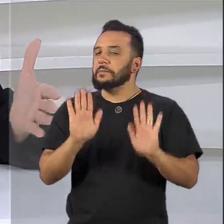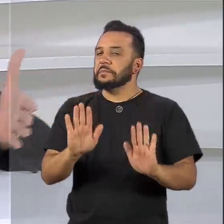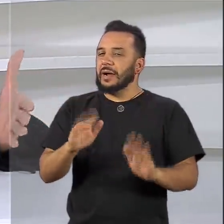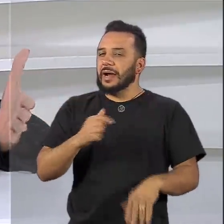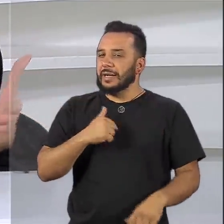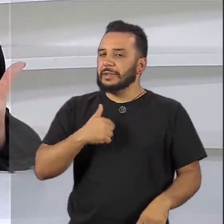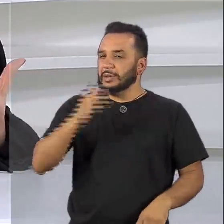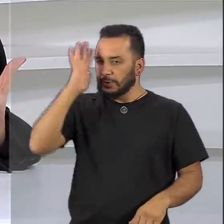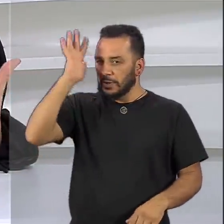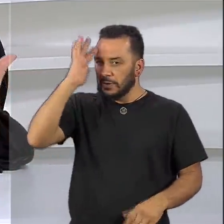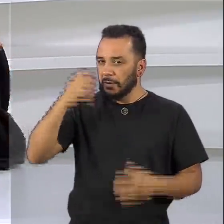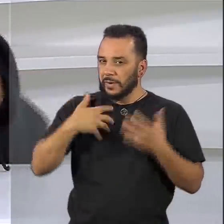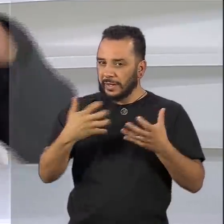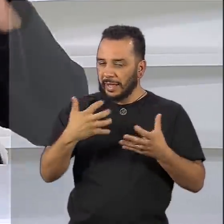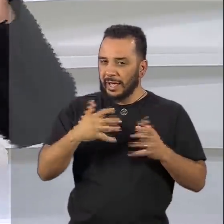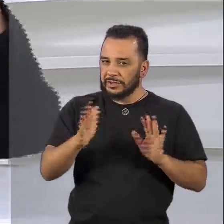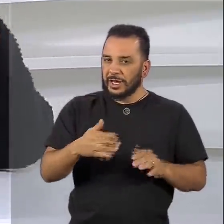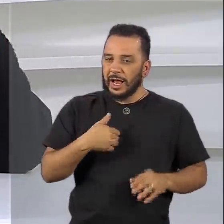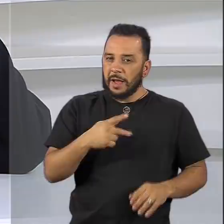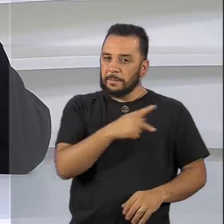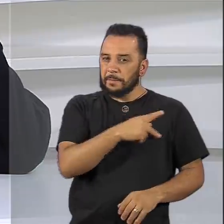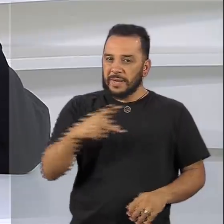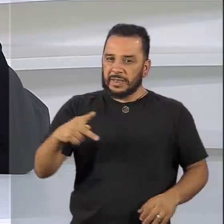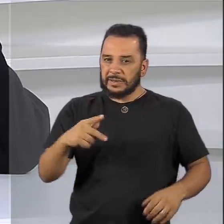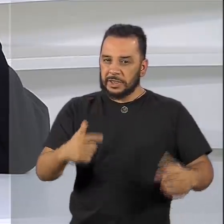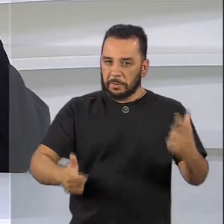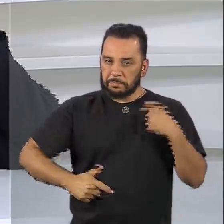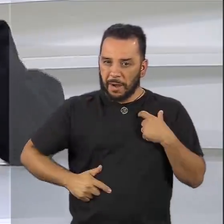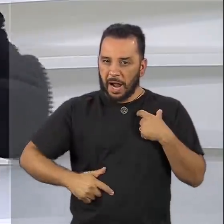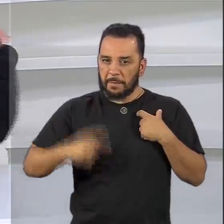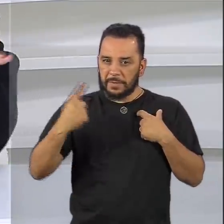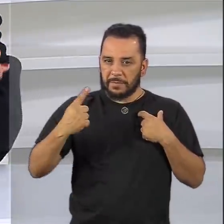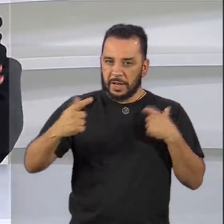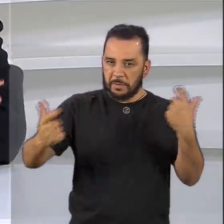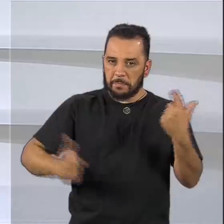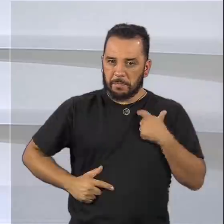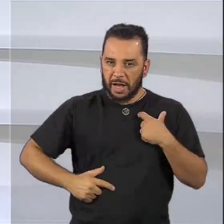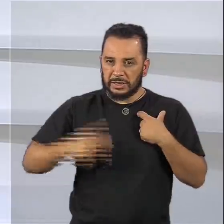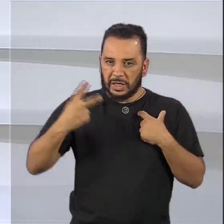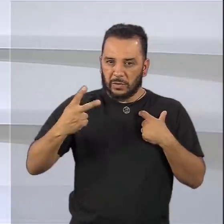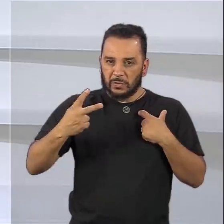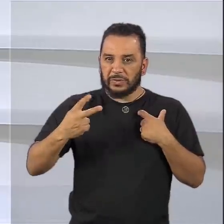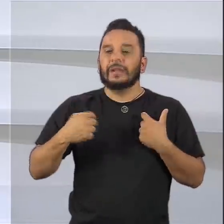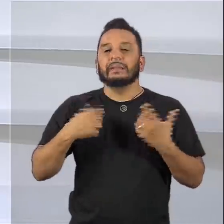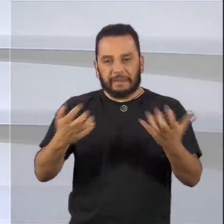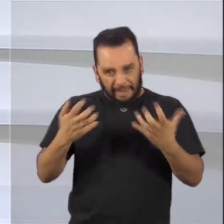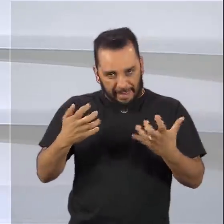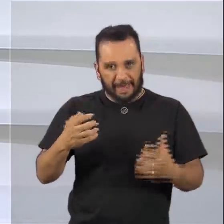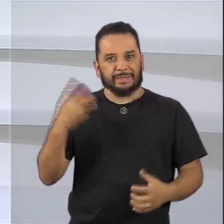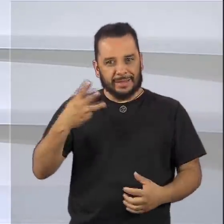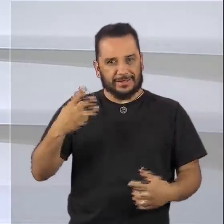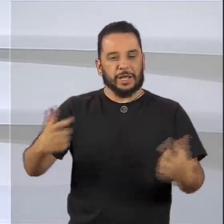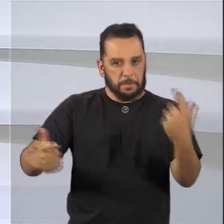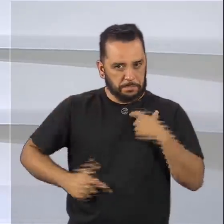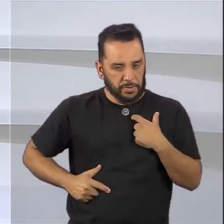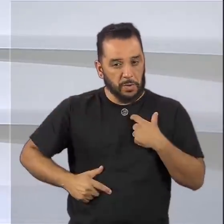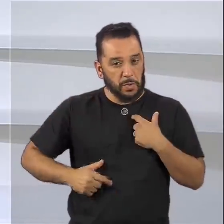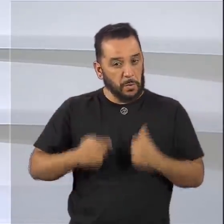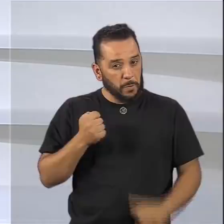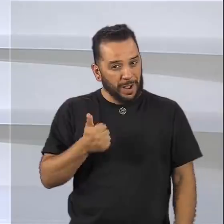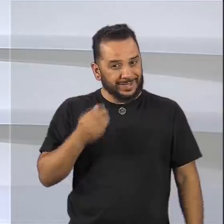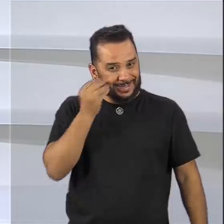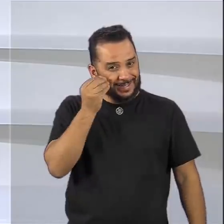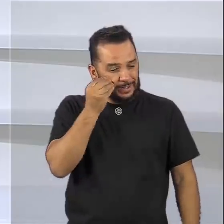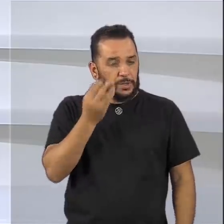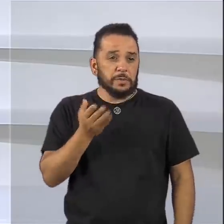de bom senso em torno dele disse, pelo amor de Deus. O que é uma instituição para os meus alunos é aquilo que é capaz de condicionar